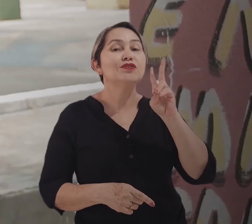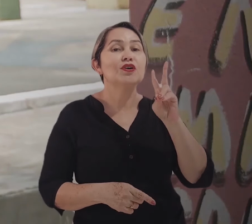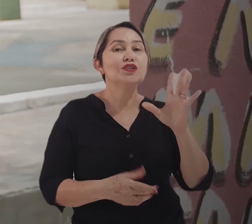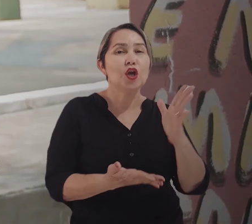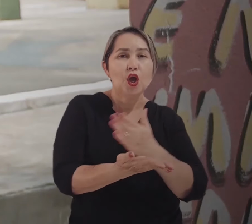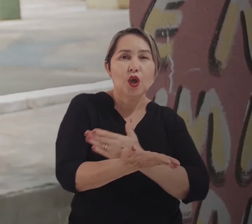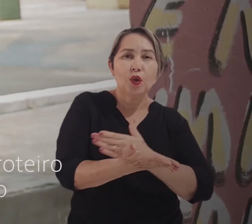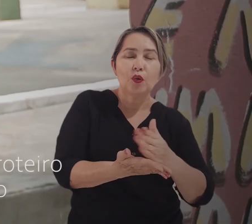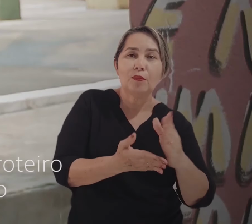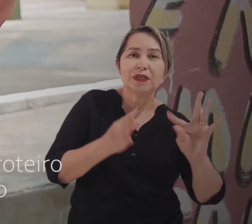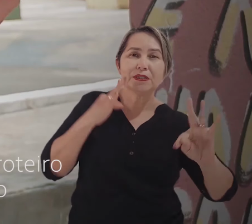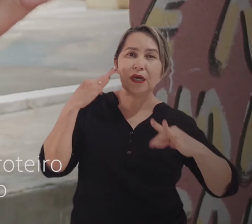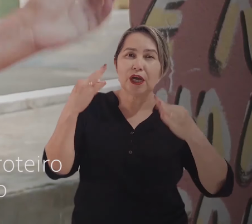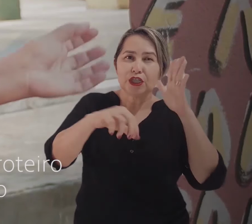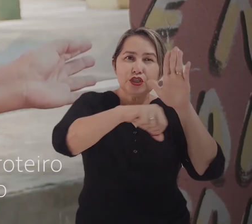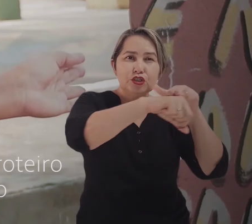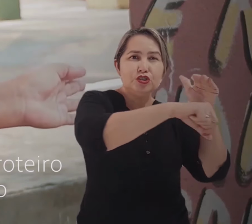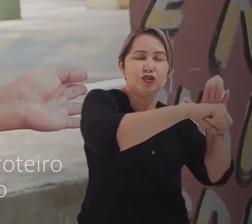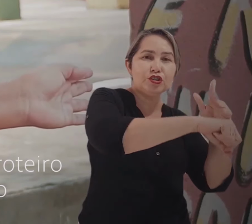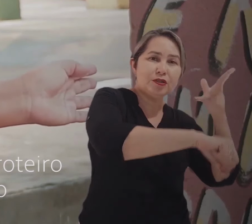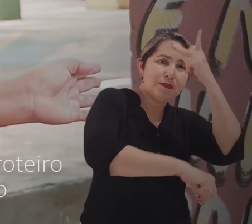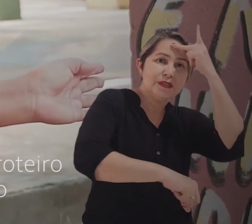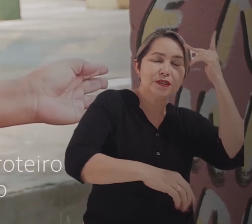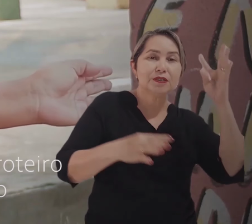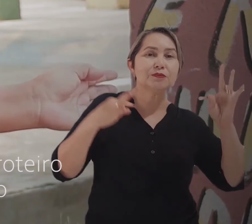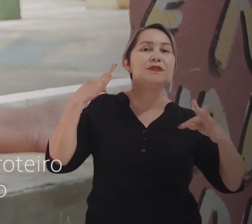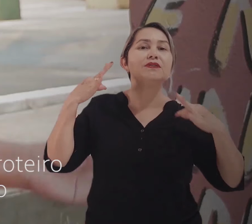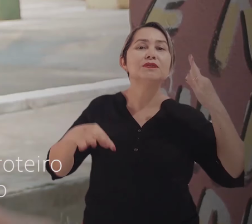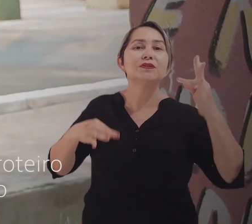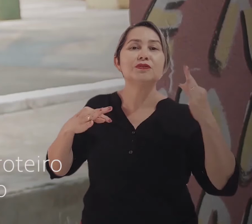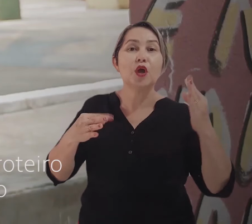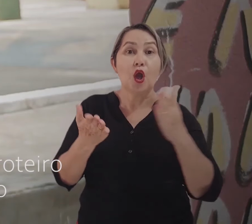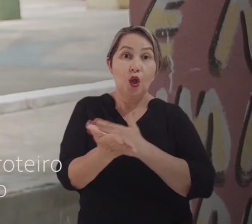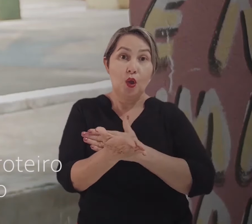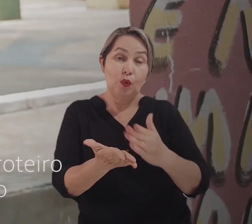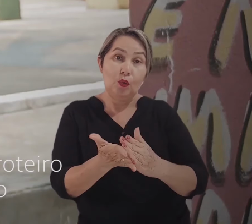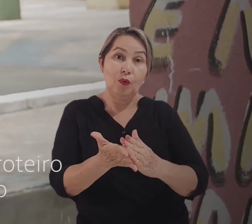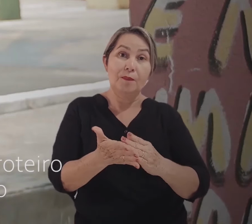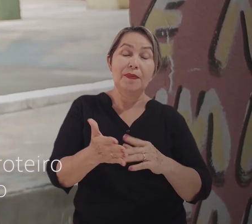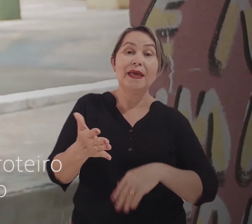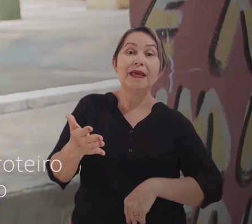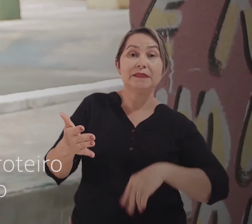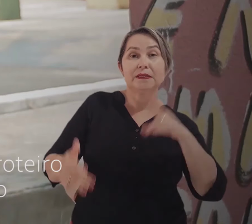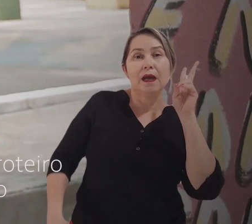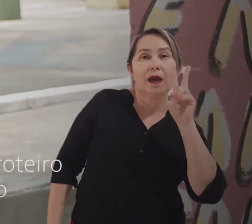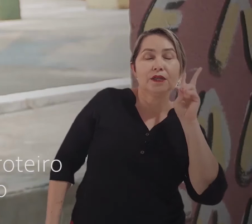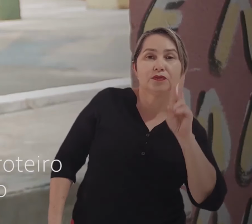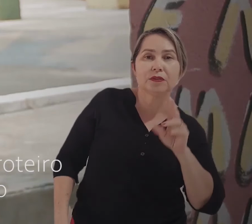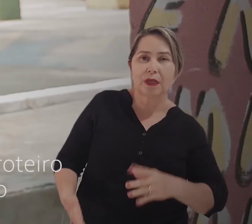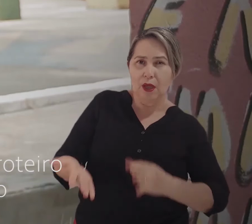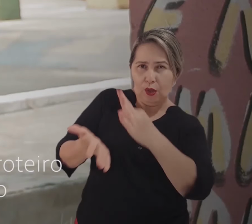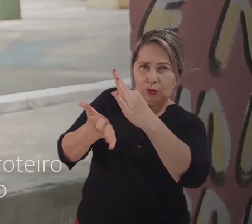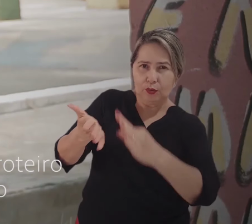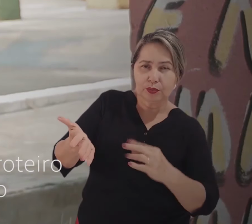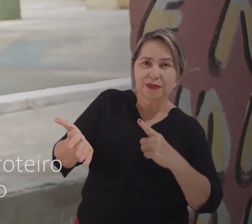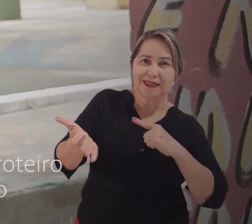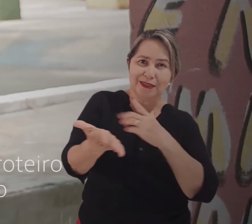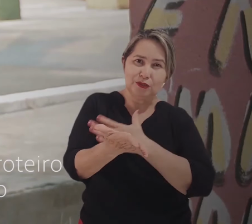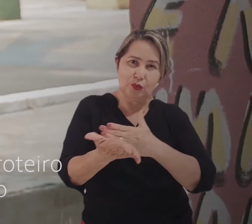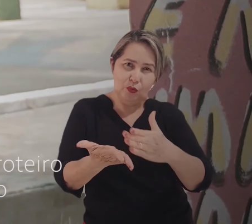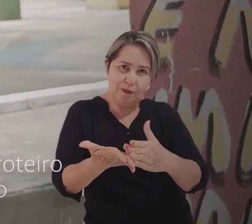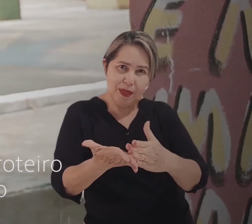trazendo turista quando a gente começa pela história. No roteiro, quando eu vou trabalhar o roteiro turístico como turismóloga e